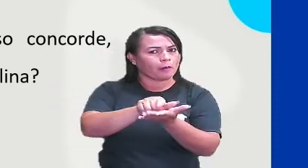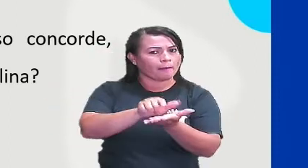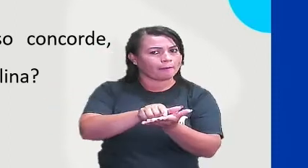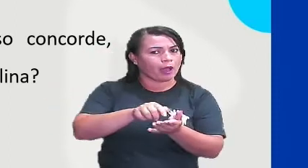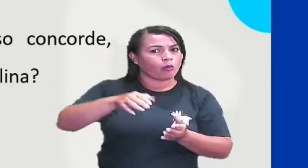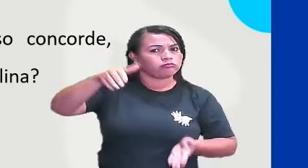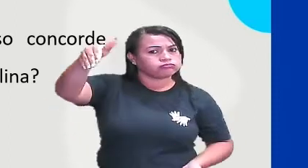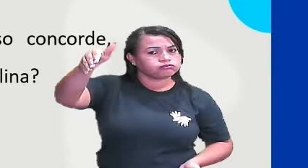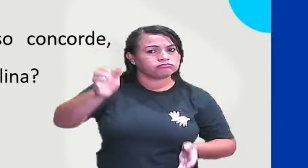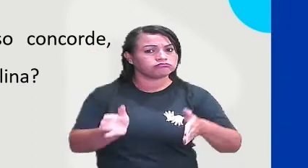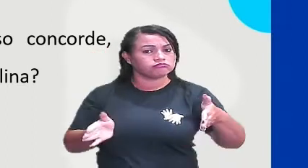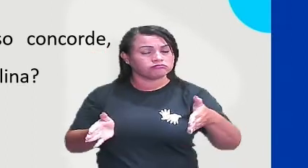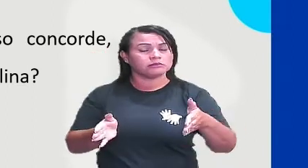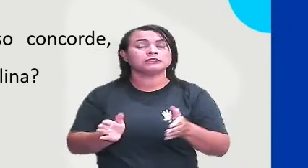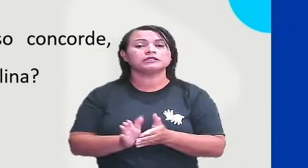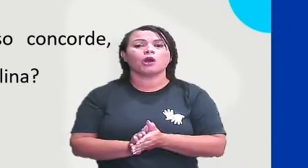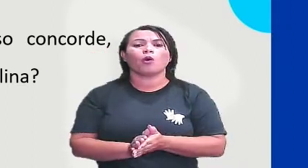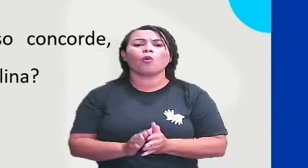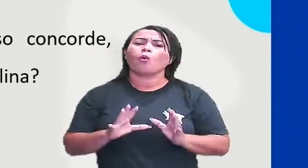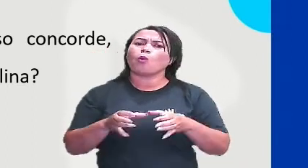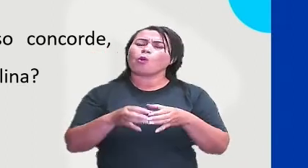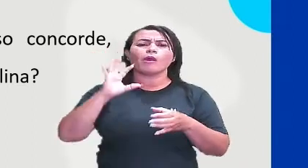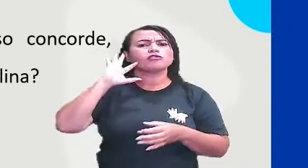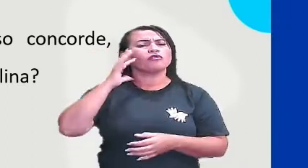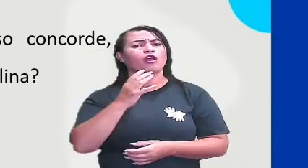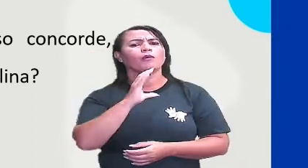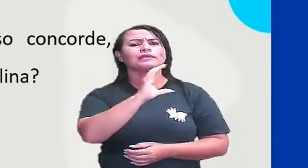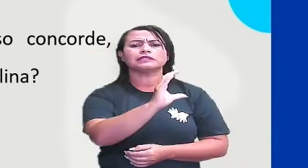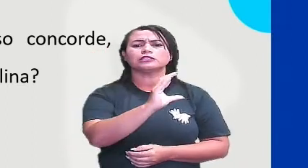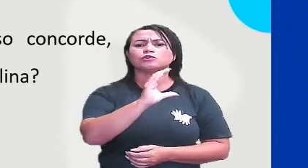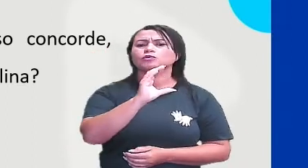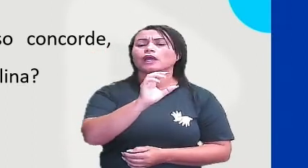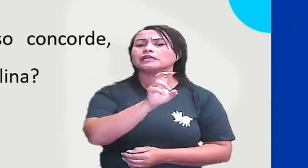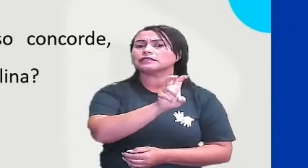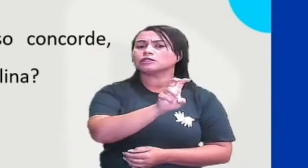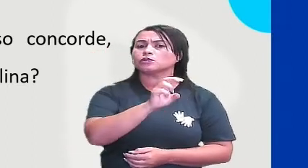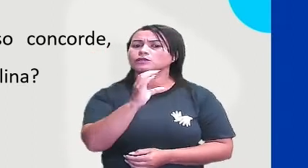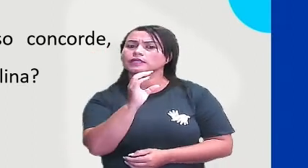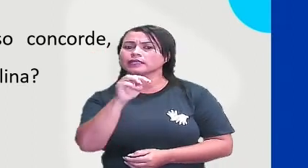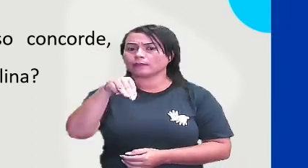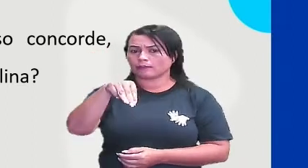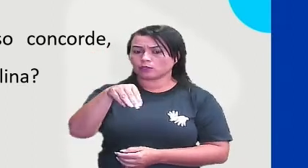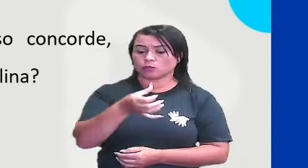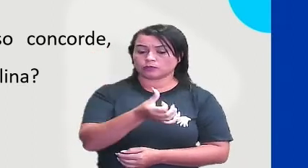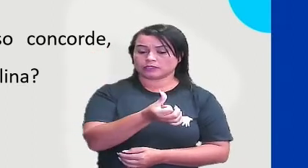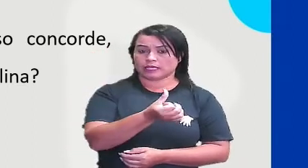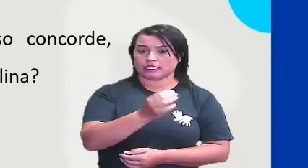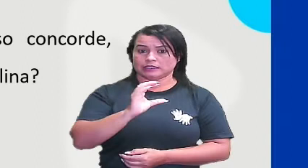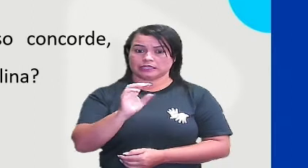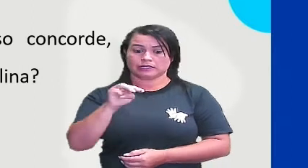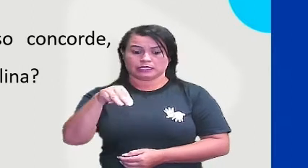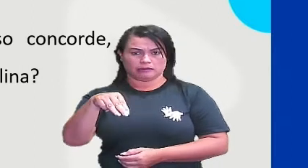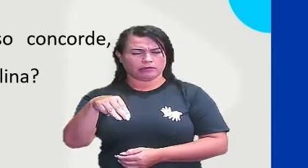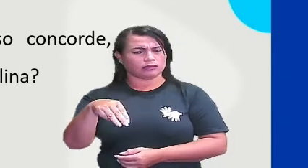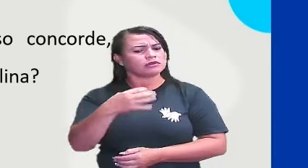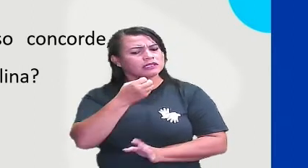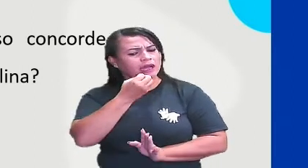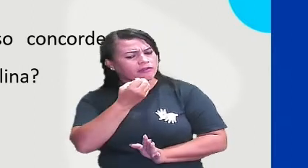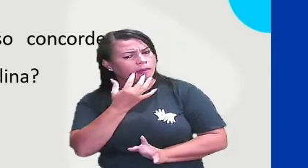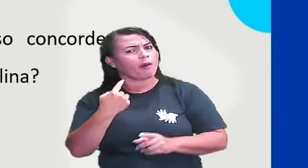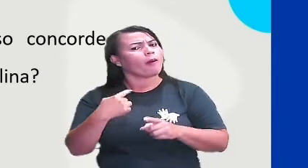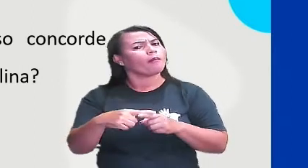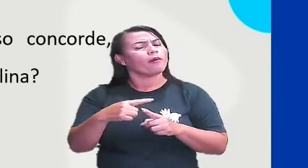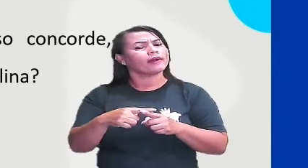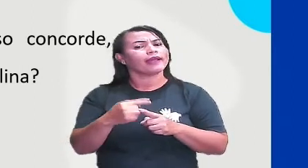Carlos concluiu que a medida de 5 centímetros por 6 centímetros seria adequada, pois não